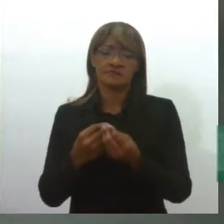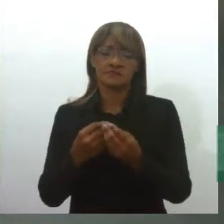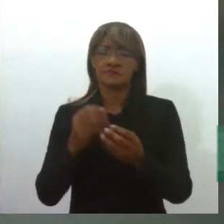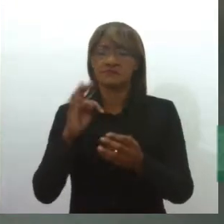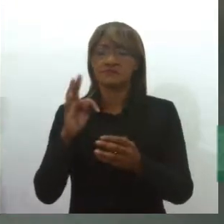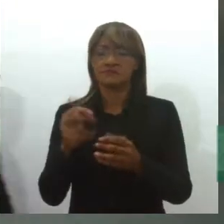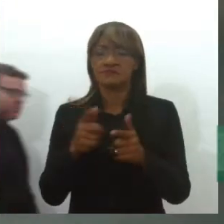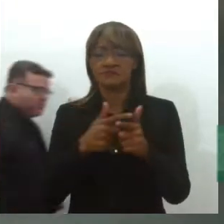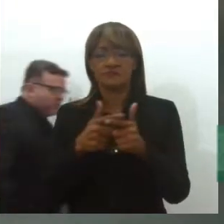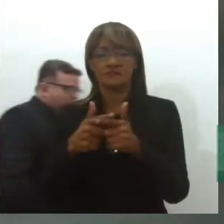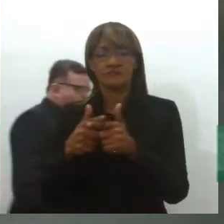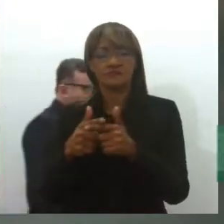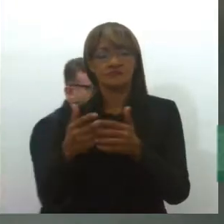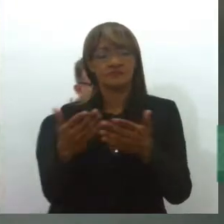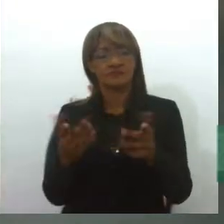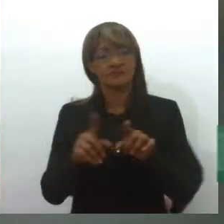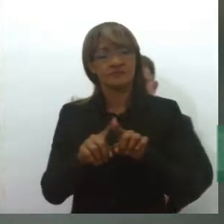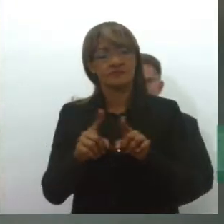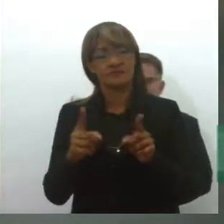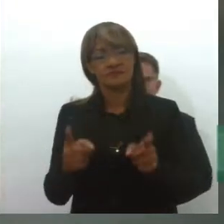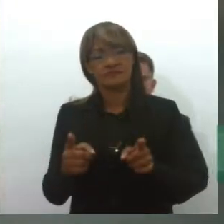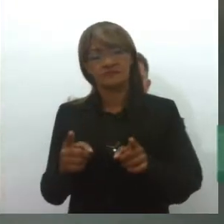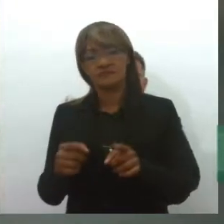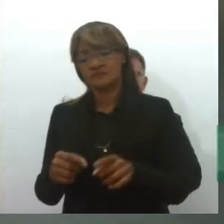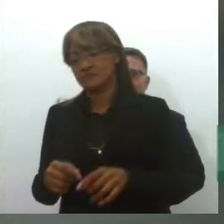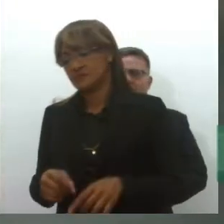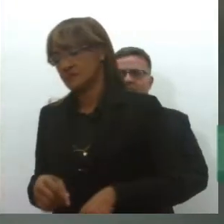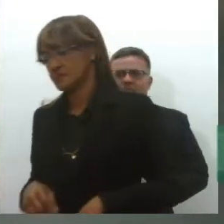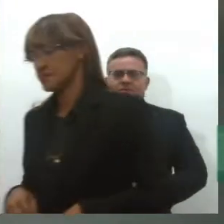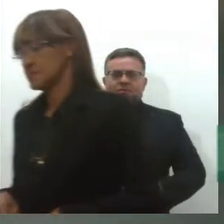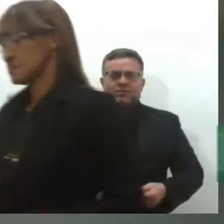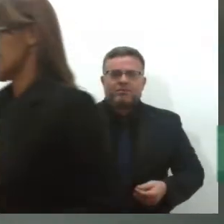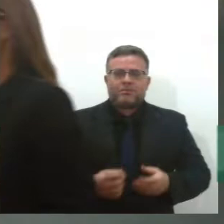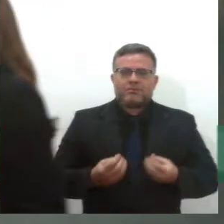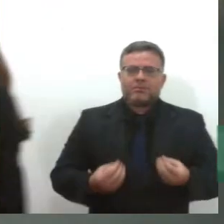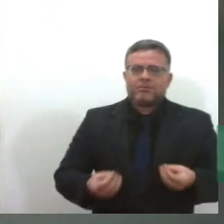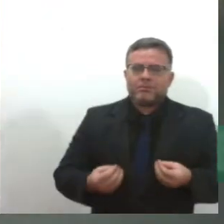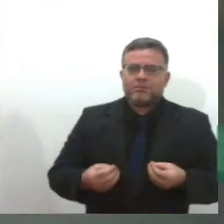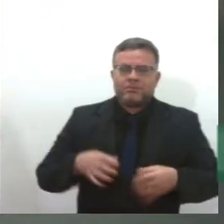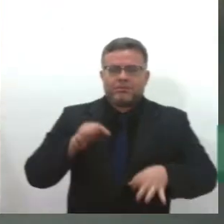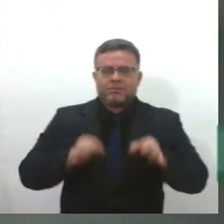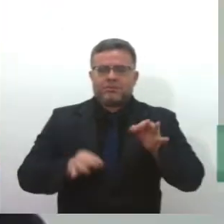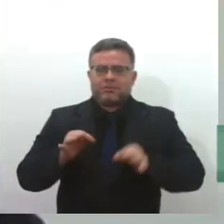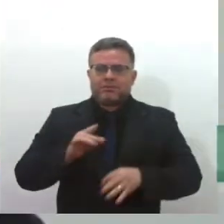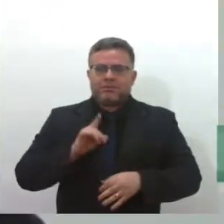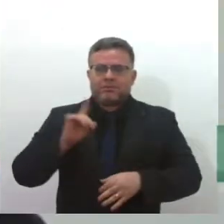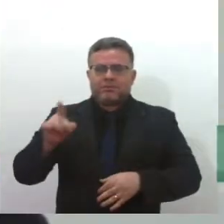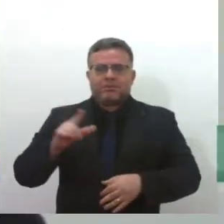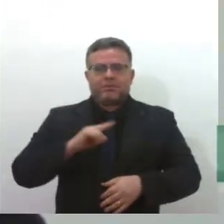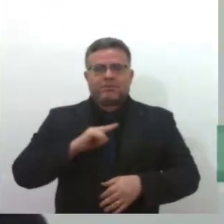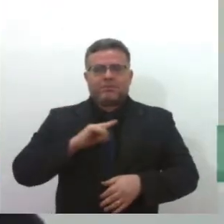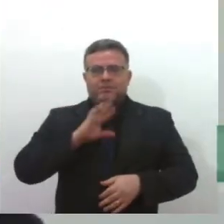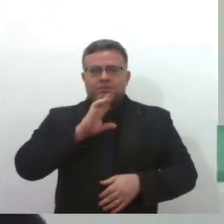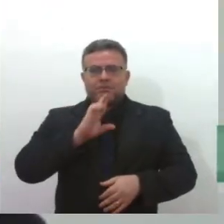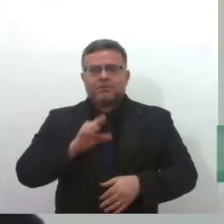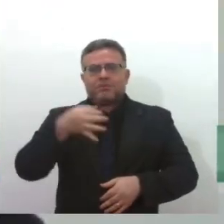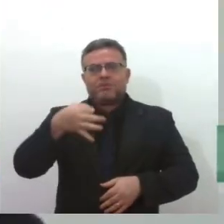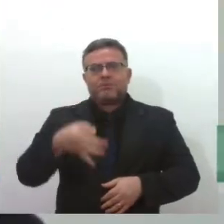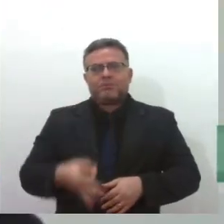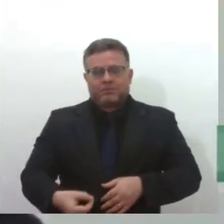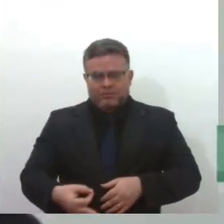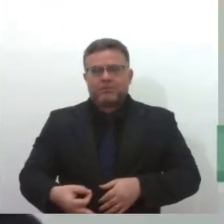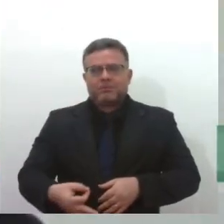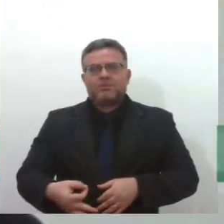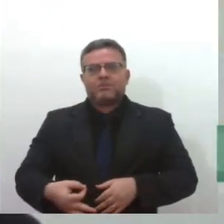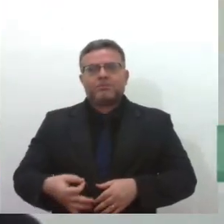defesa, mas que, ao final, o judiciário dê uma resposta, dê um sinal, porque as vítimas,